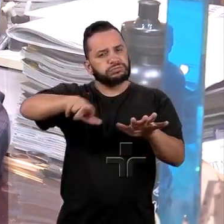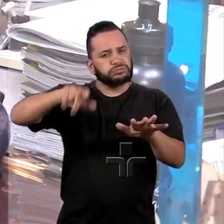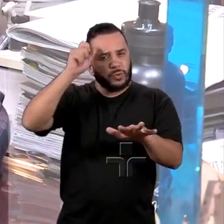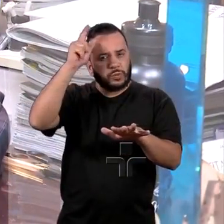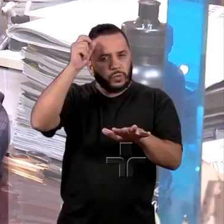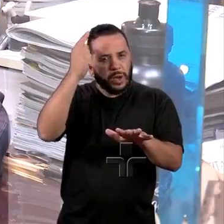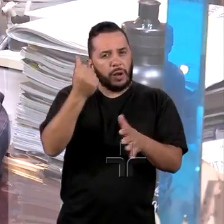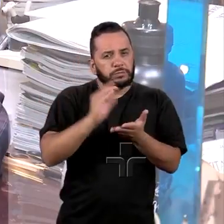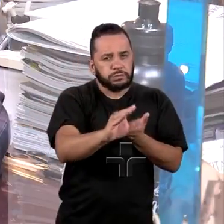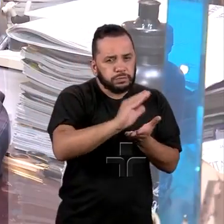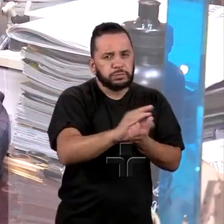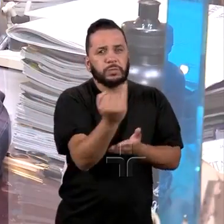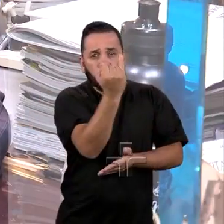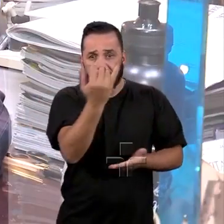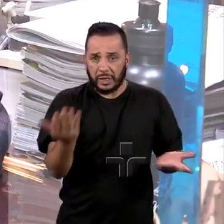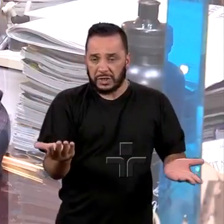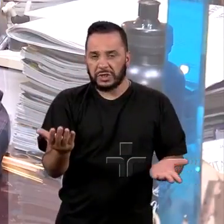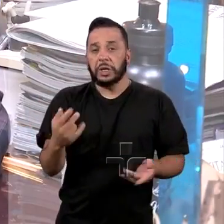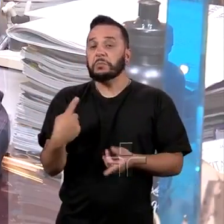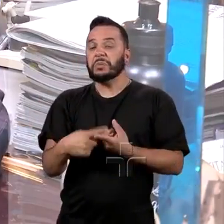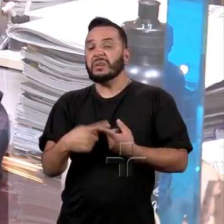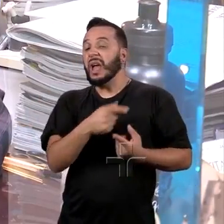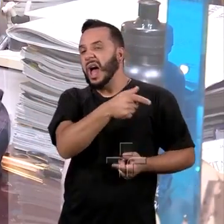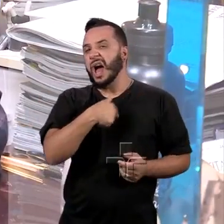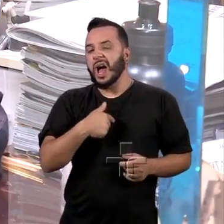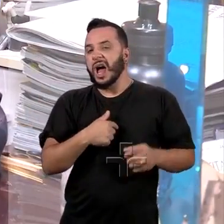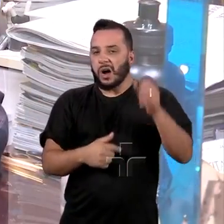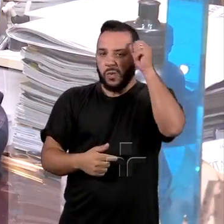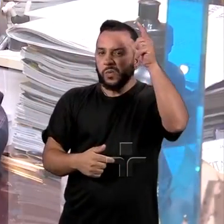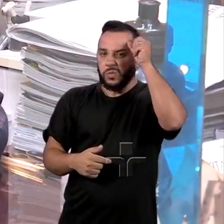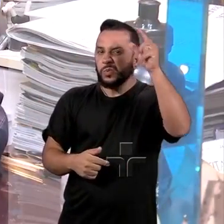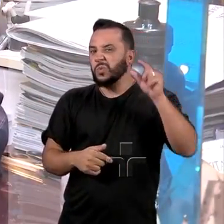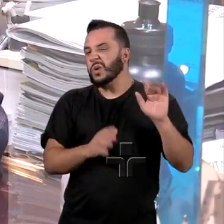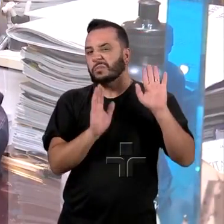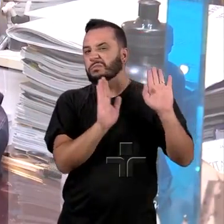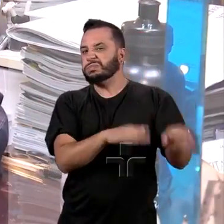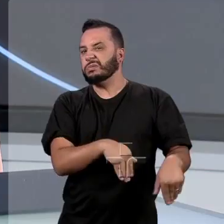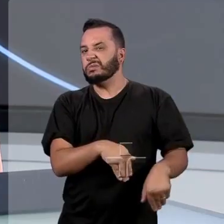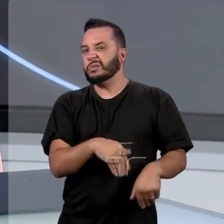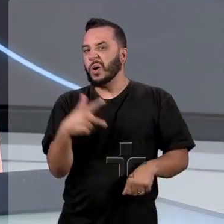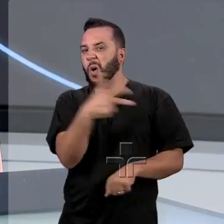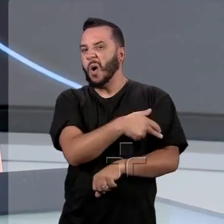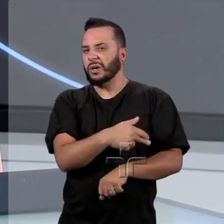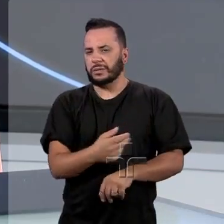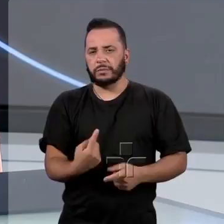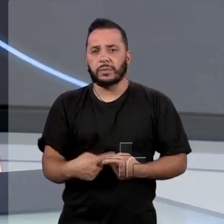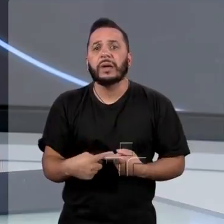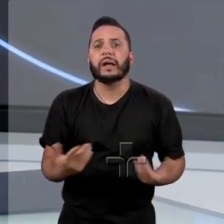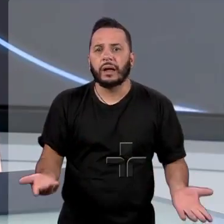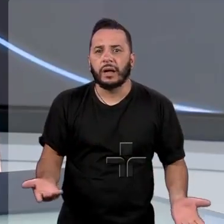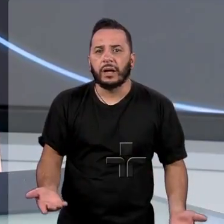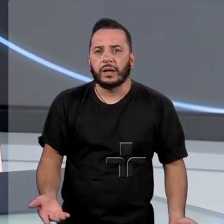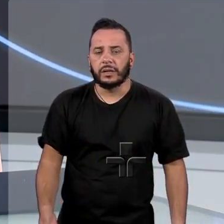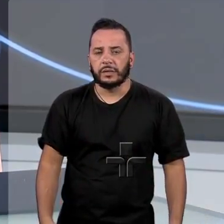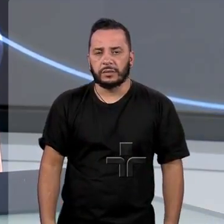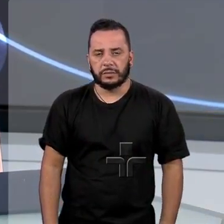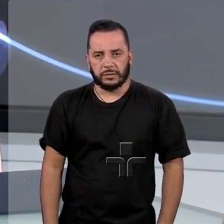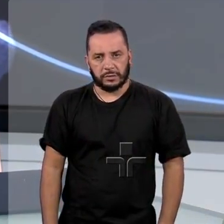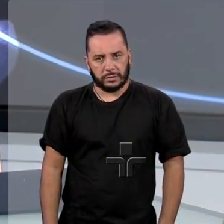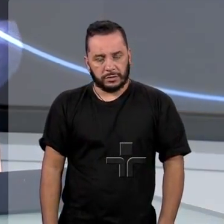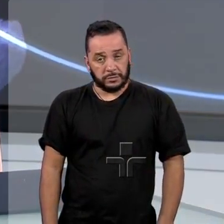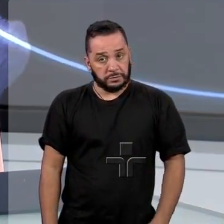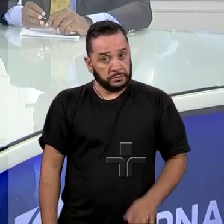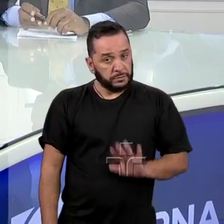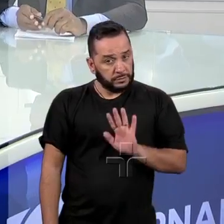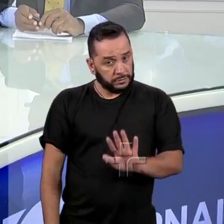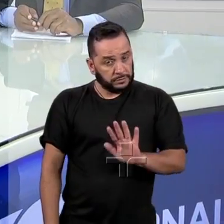que a cultura tem que ser sempre a primeira a ser precarizada? Bom, Zé Vicente, o ministro Sérgio